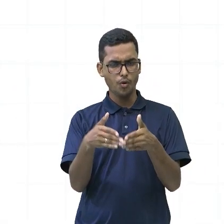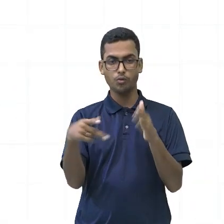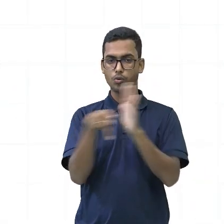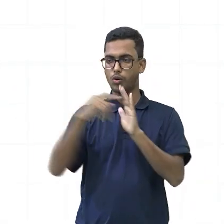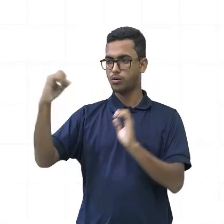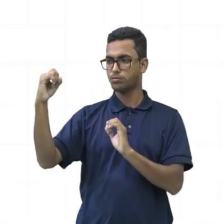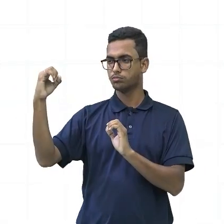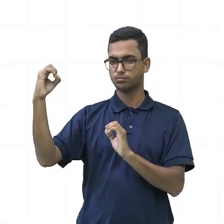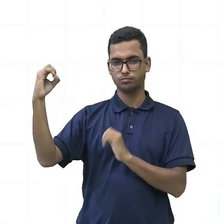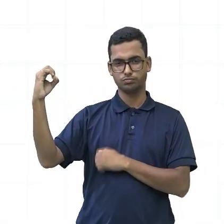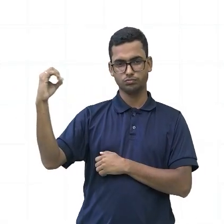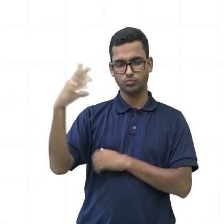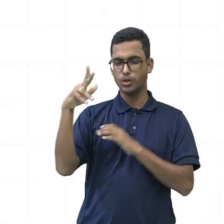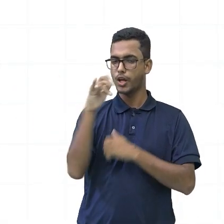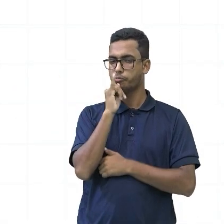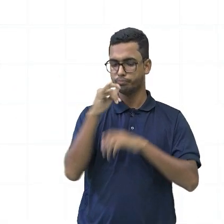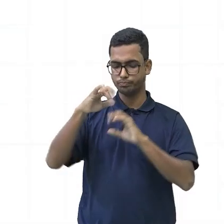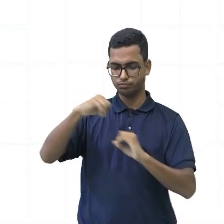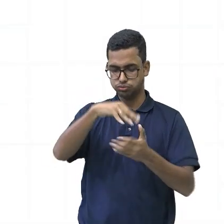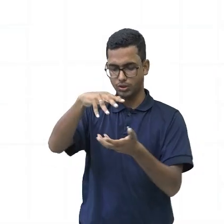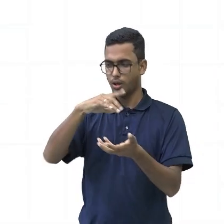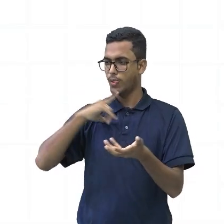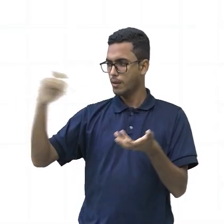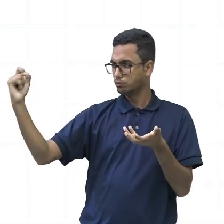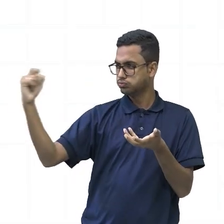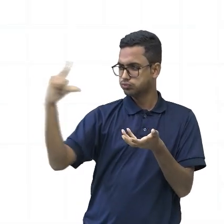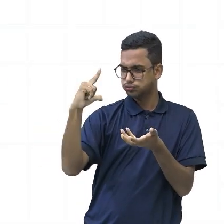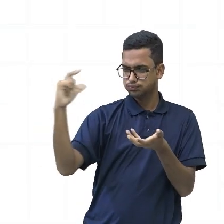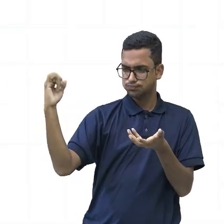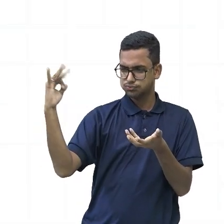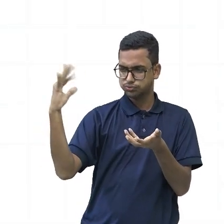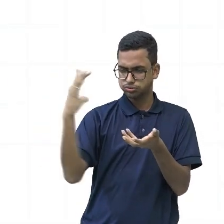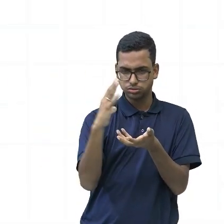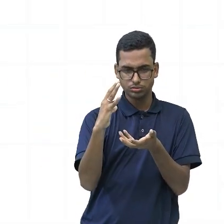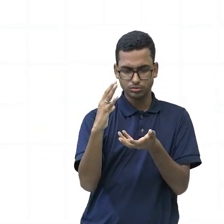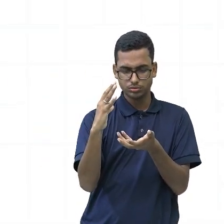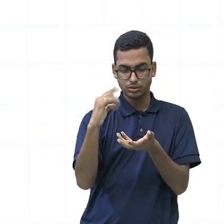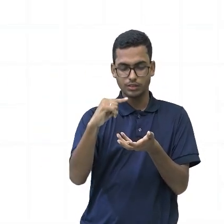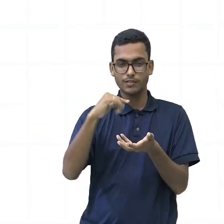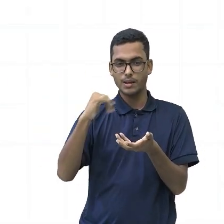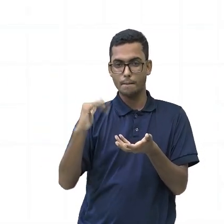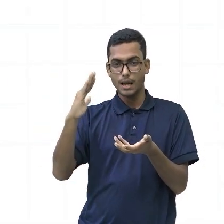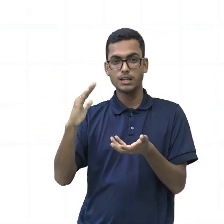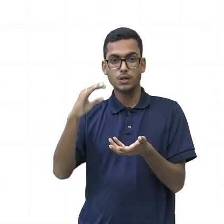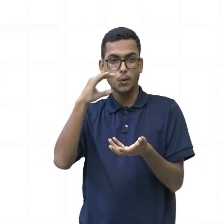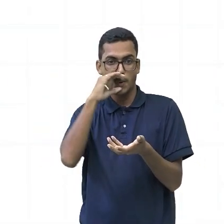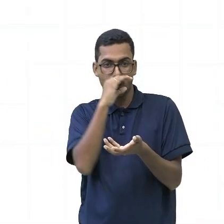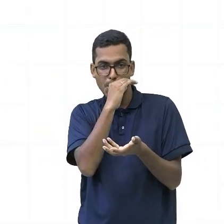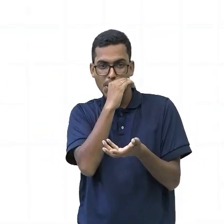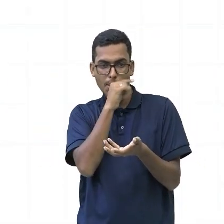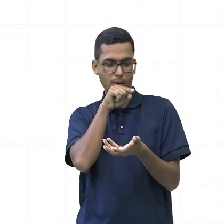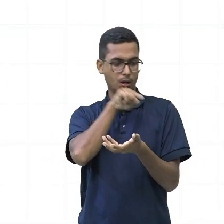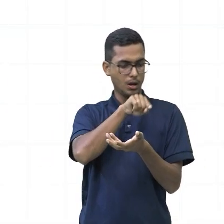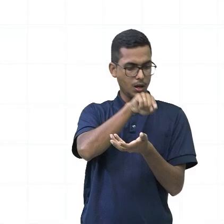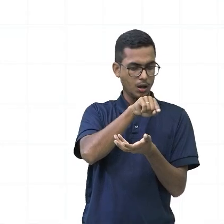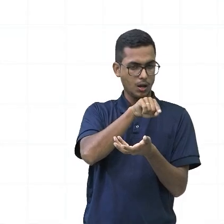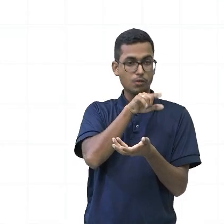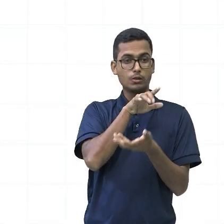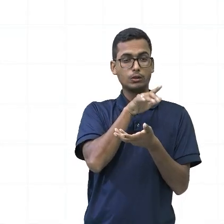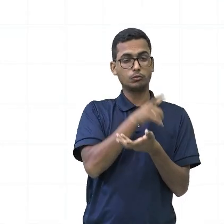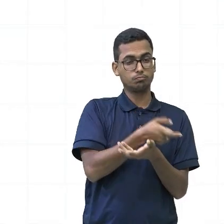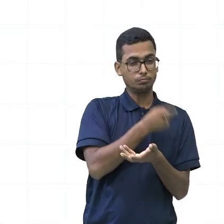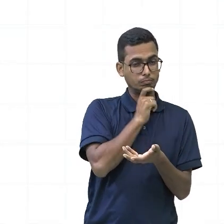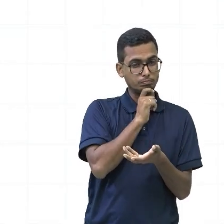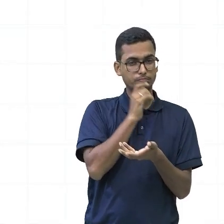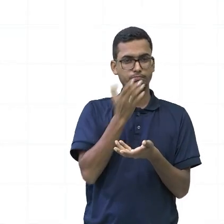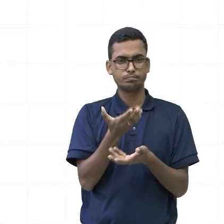Sol, é o que a gente vai ver aí na imagem. No hemisfério oposto, com a maior parte não está voltada em direção ao Sol, os raios